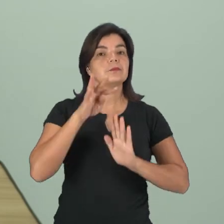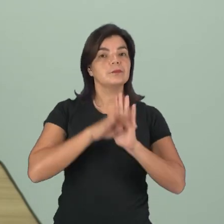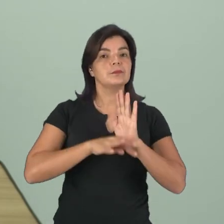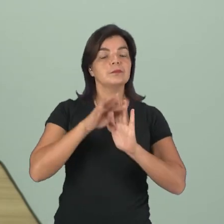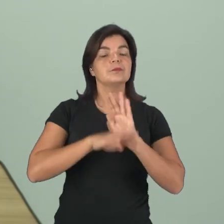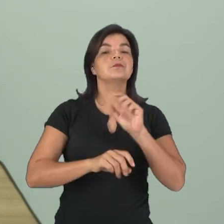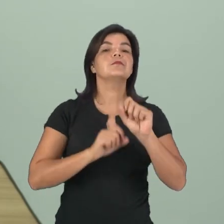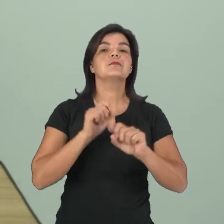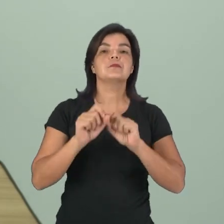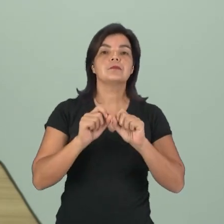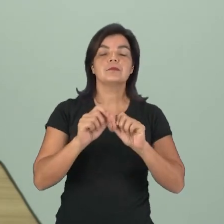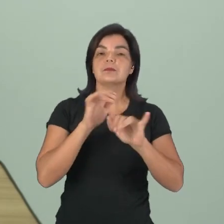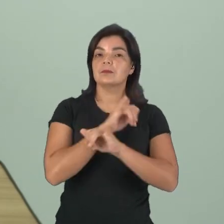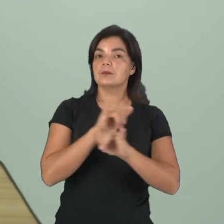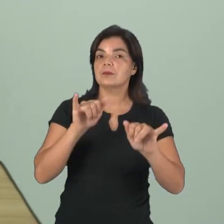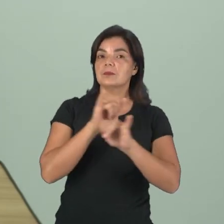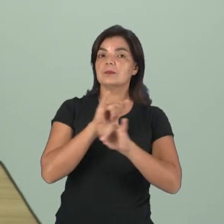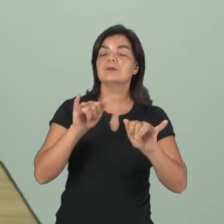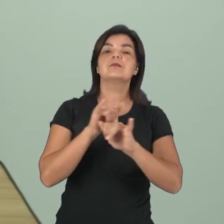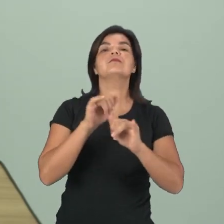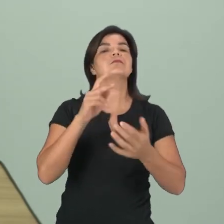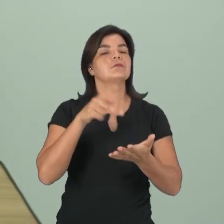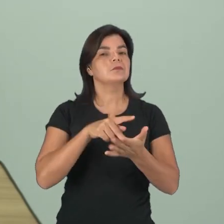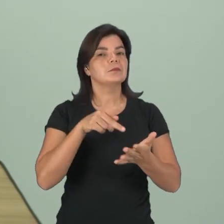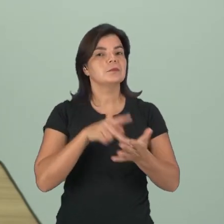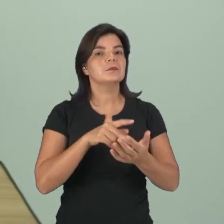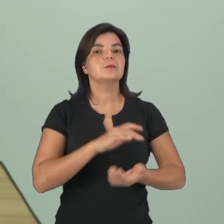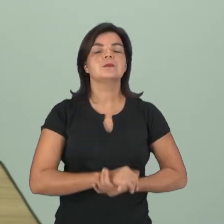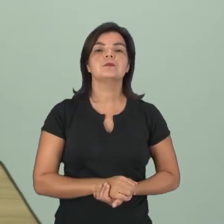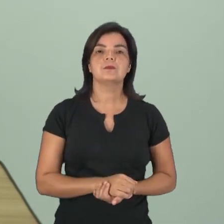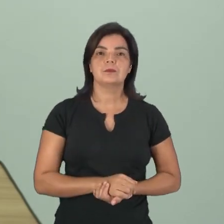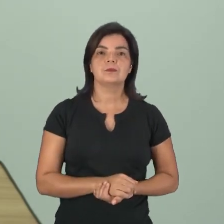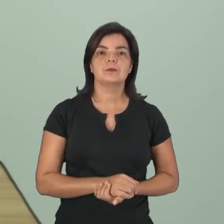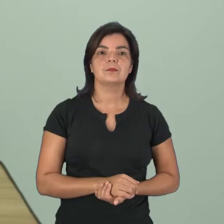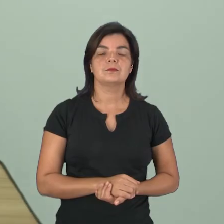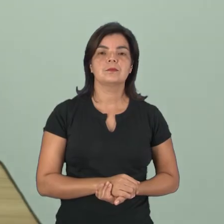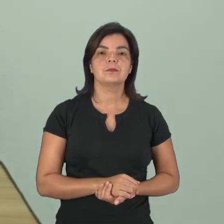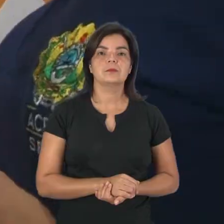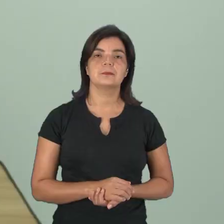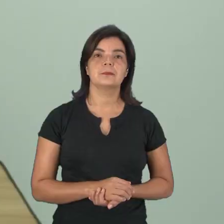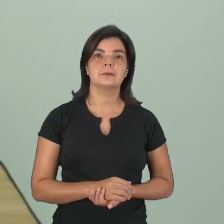texto é o texto publicitário, isso mesmo.